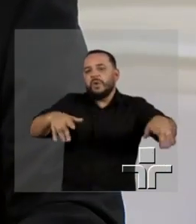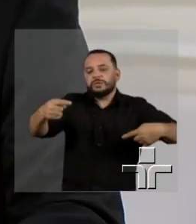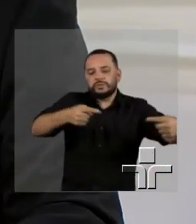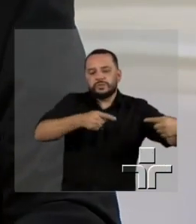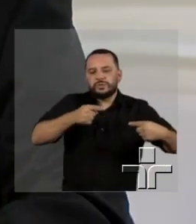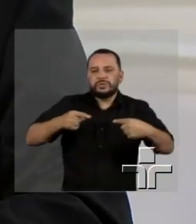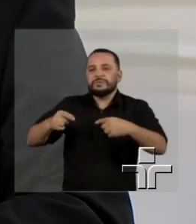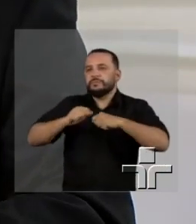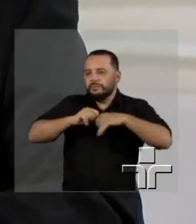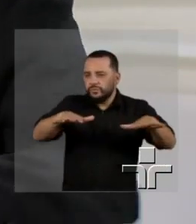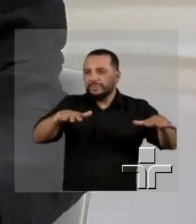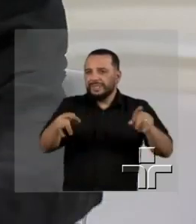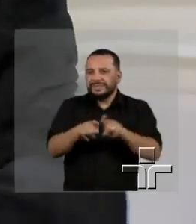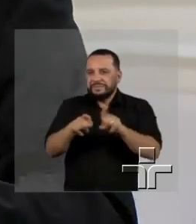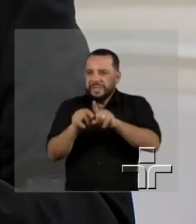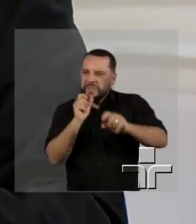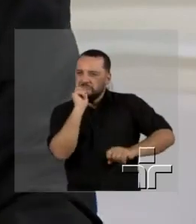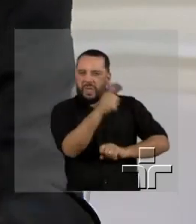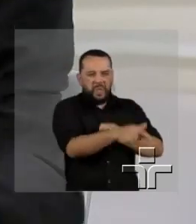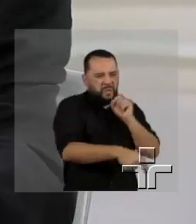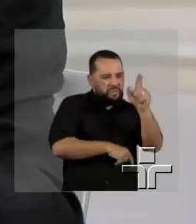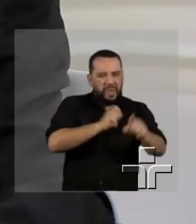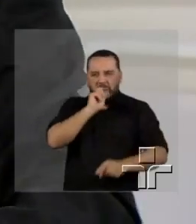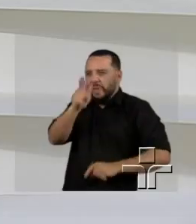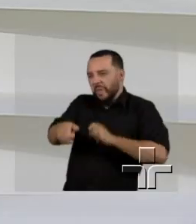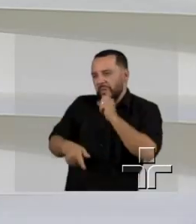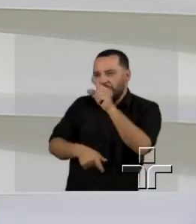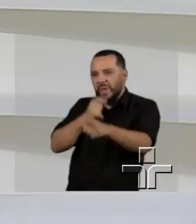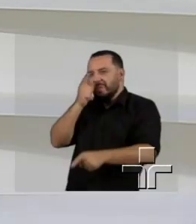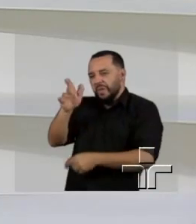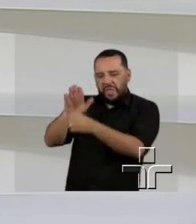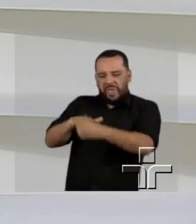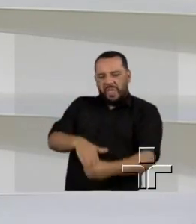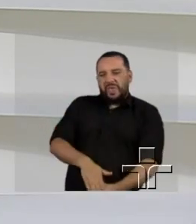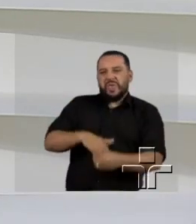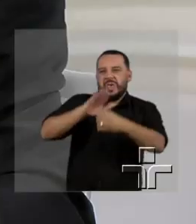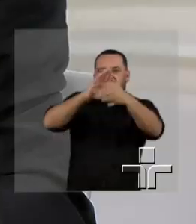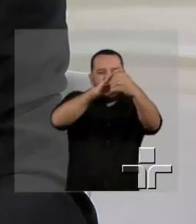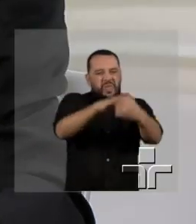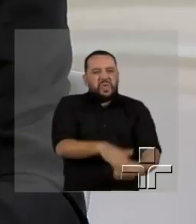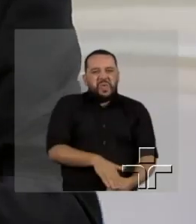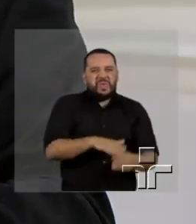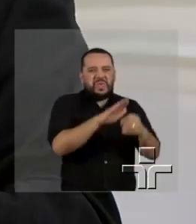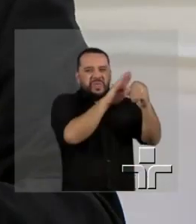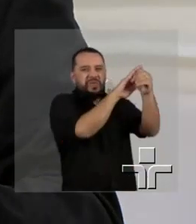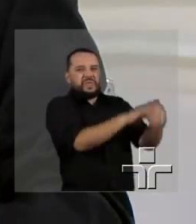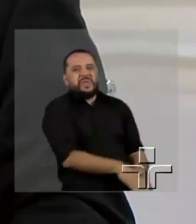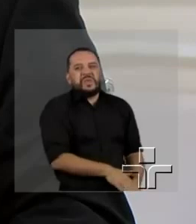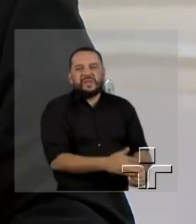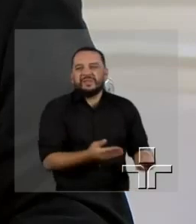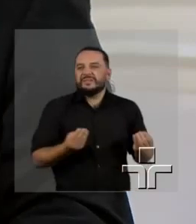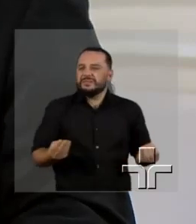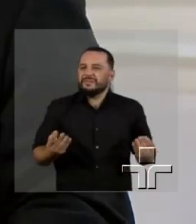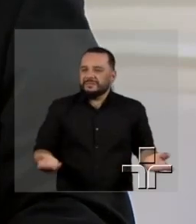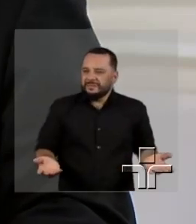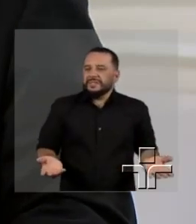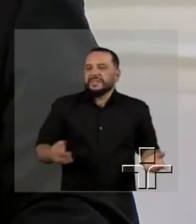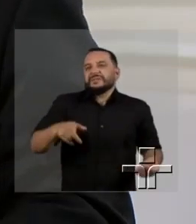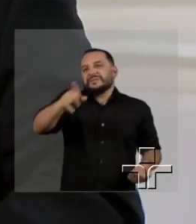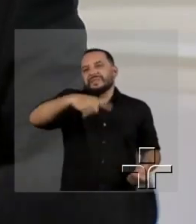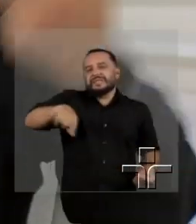Isso aí não é nem tanto problema de visão. Acredito que se você perguntar para uma pessoa dessa, ele quer mais ou menos por aí. O